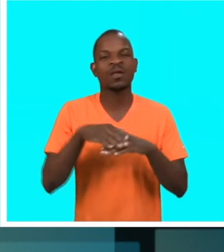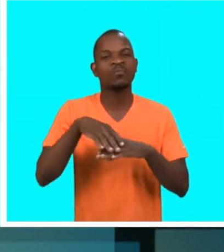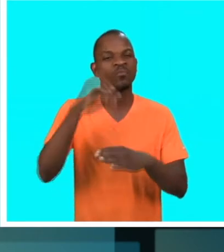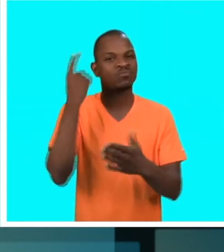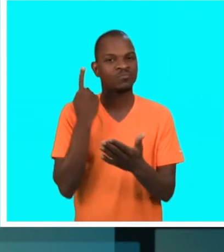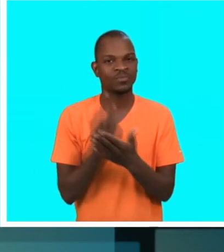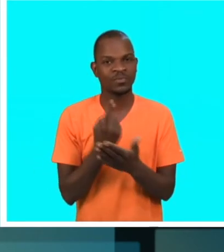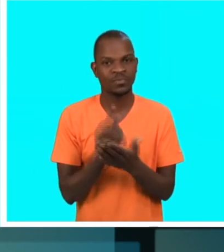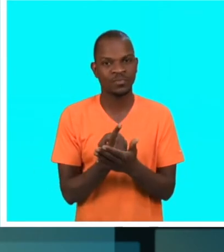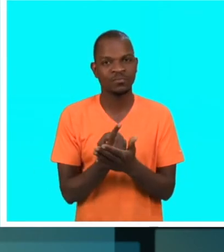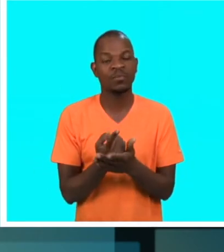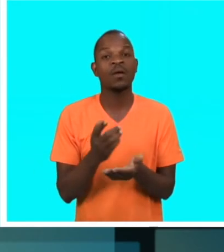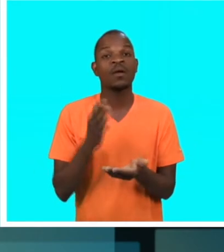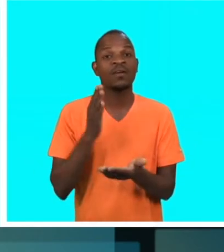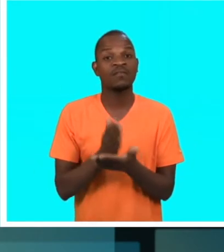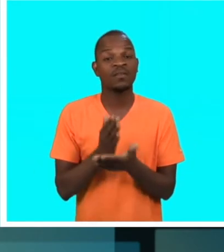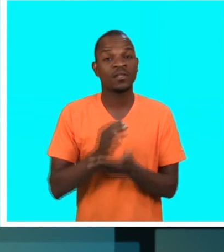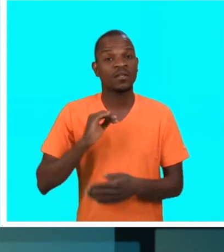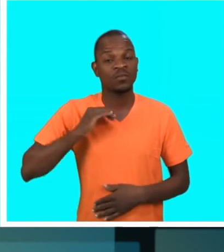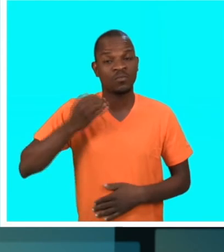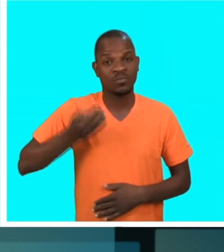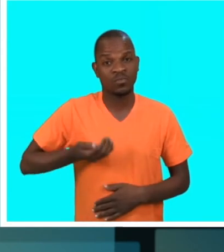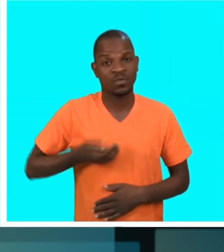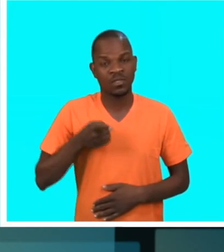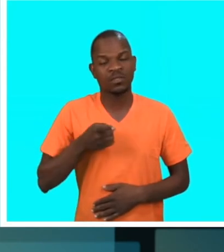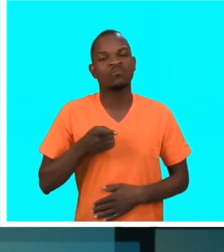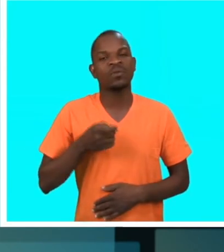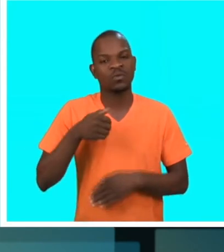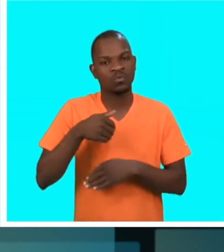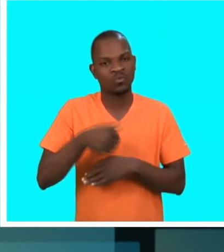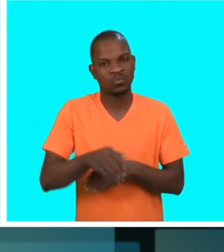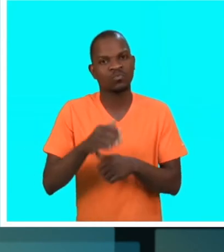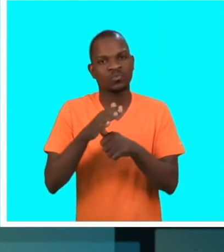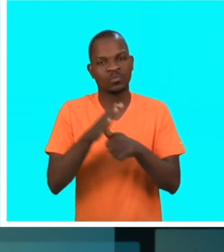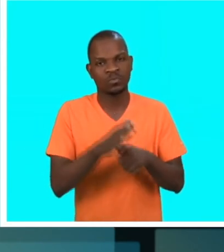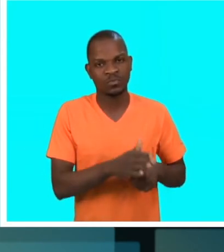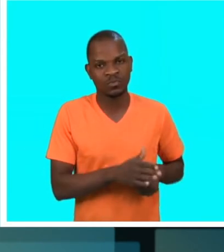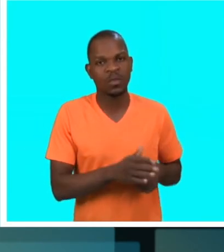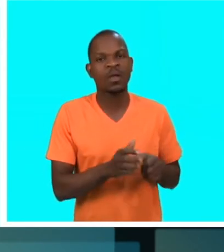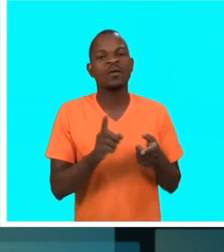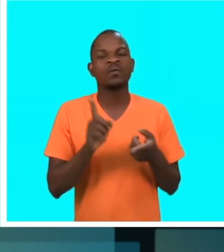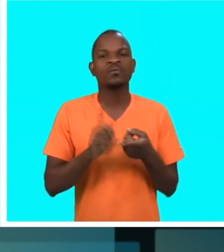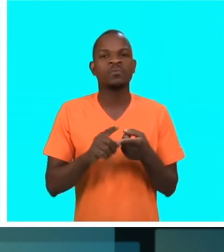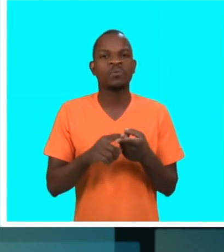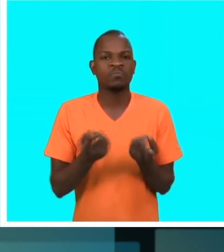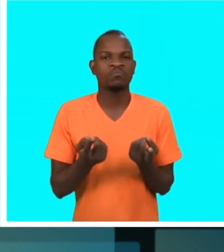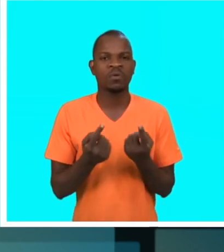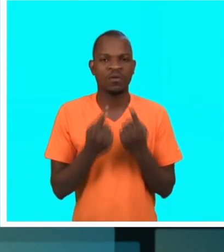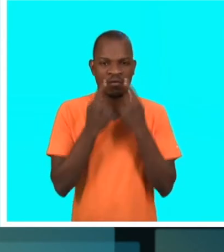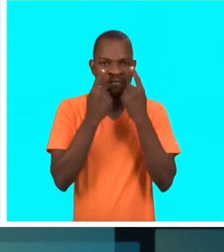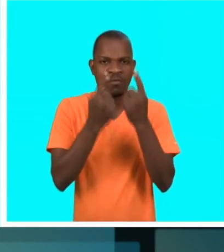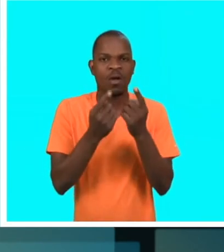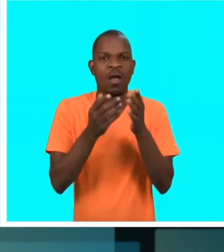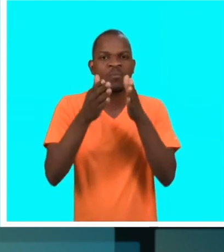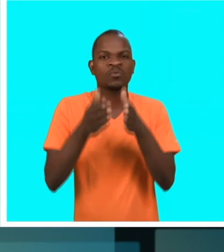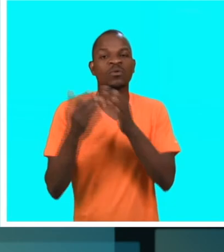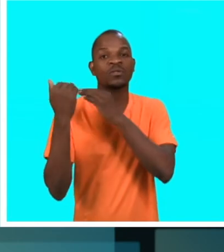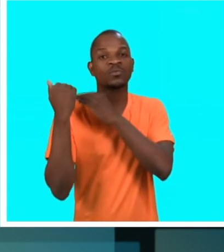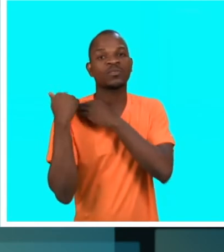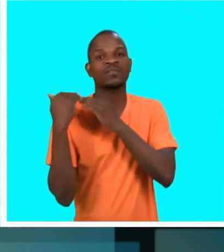que elas são fundamentais. É verdade que a mulher é, de certa forma, discriminada, muitas vezes é vista como